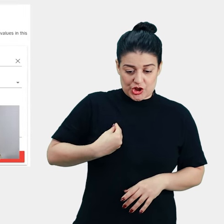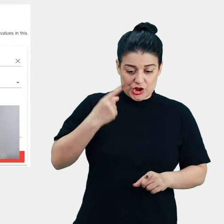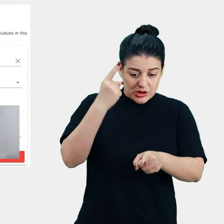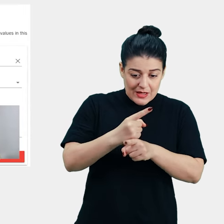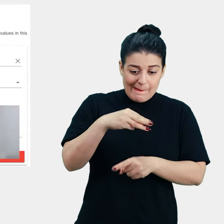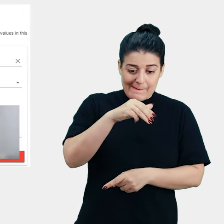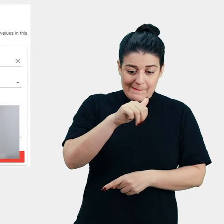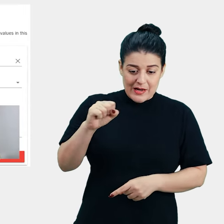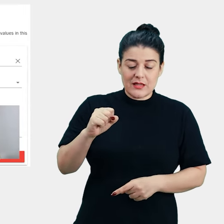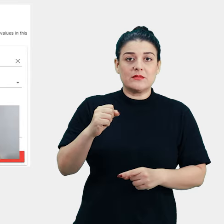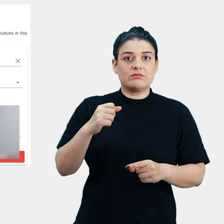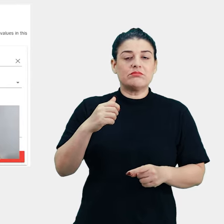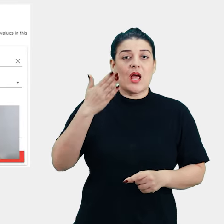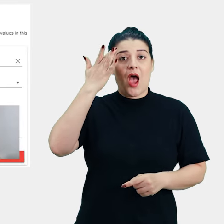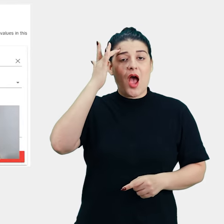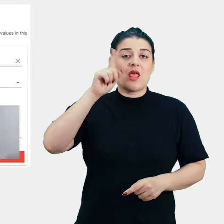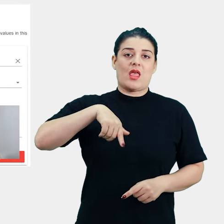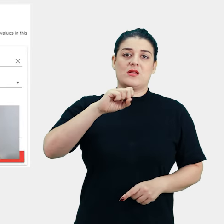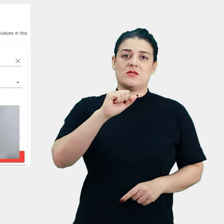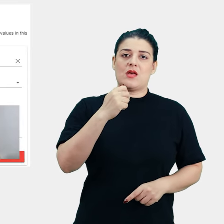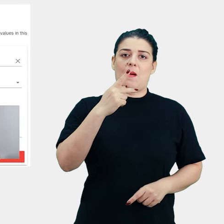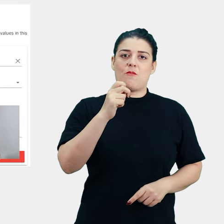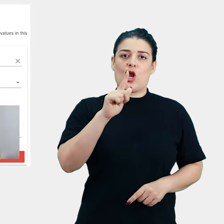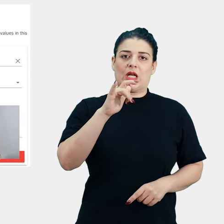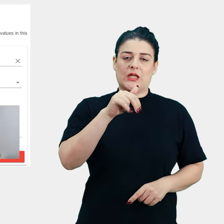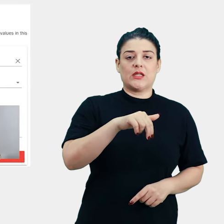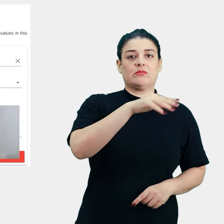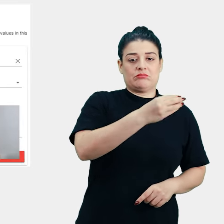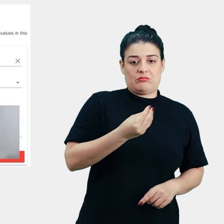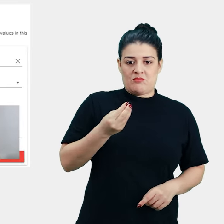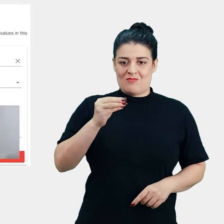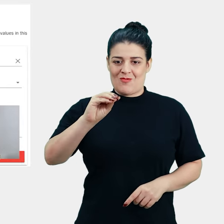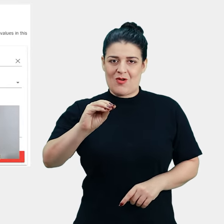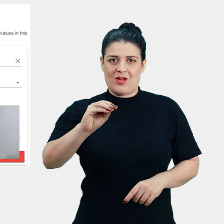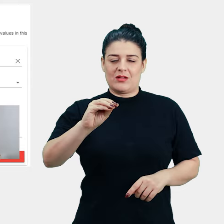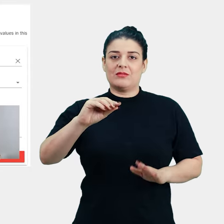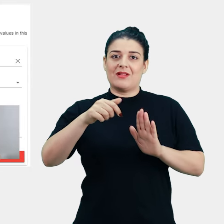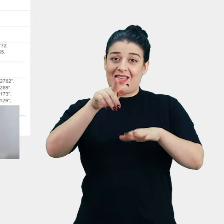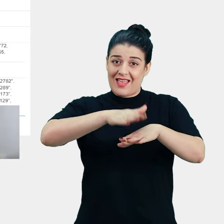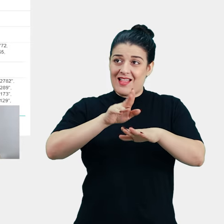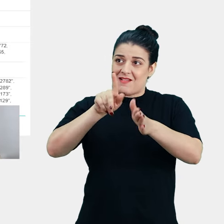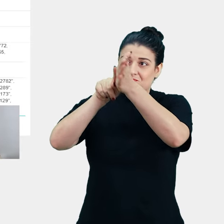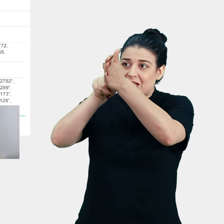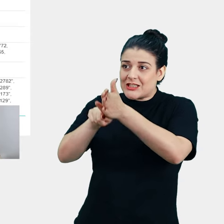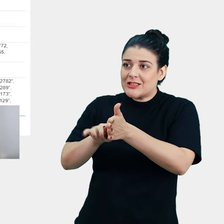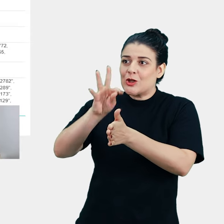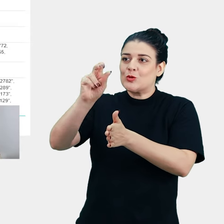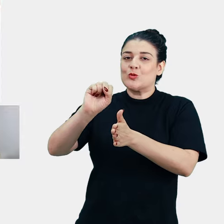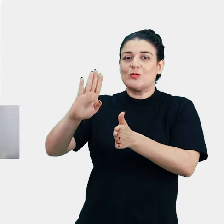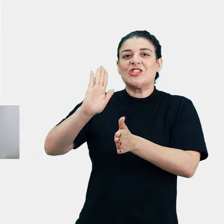suspeita que seja de saponina. Então, você pode inserir essa massa e ele faz a busca, tá?